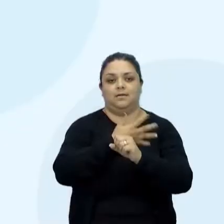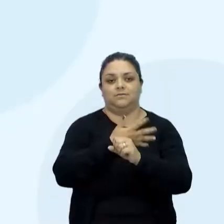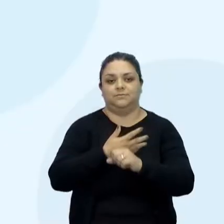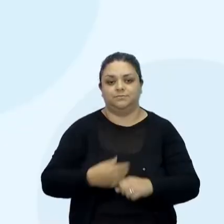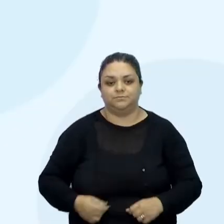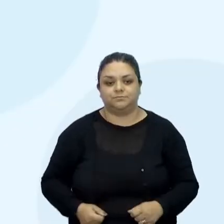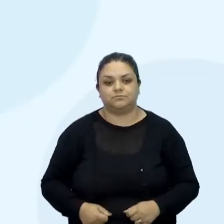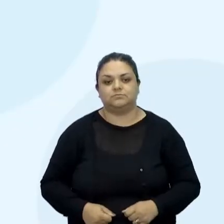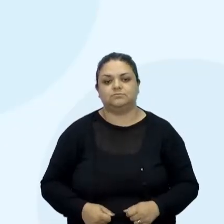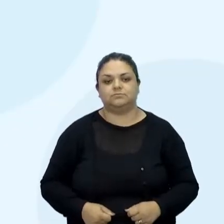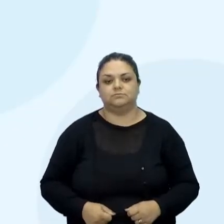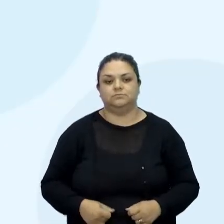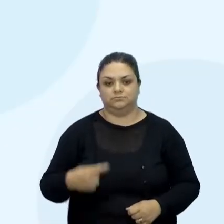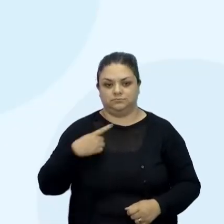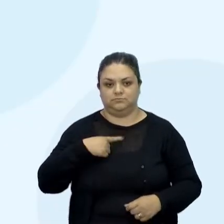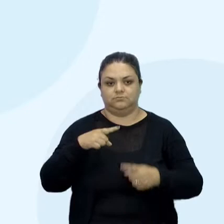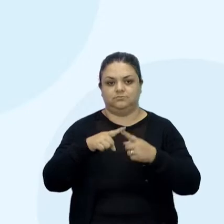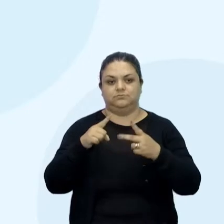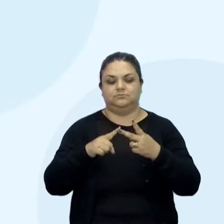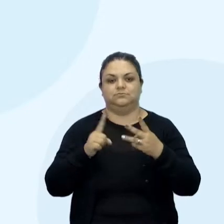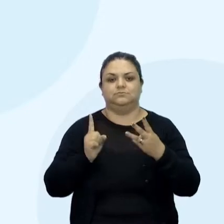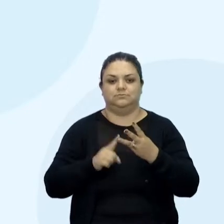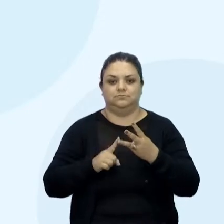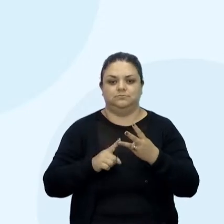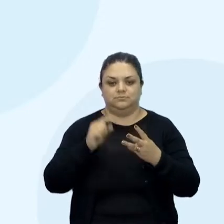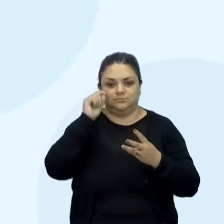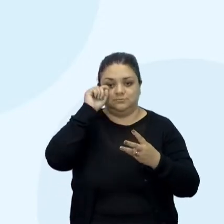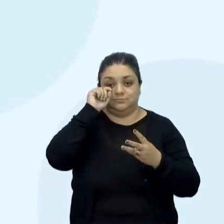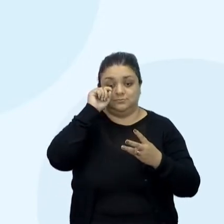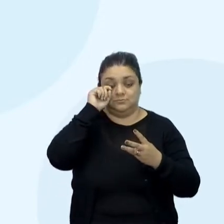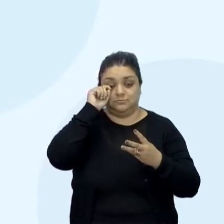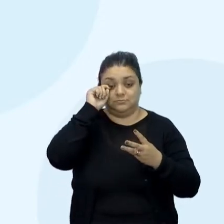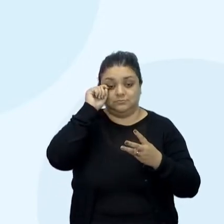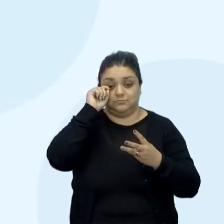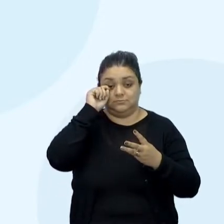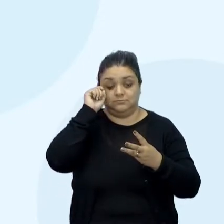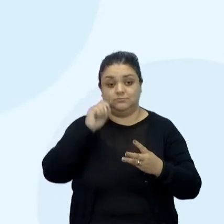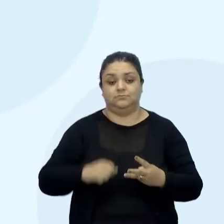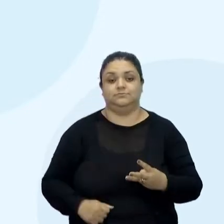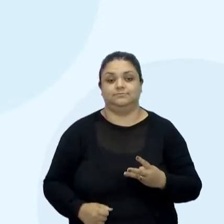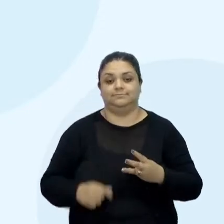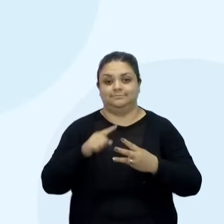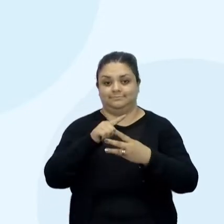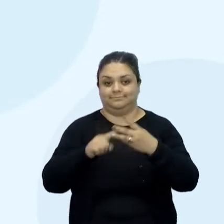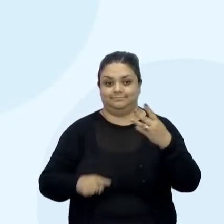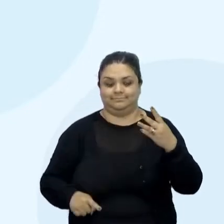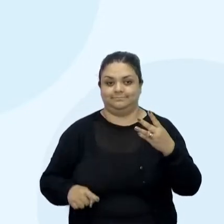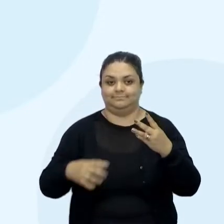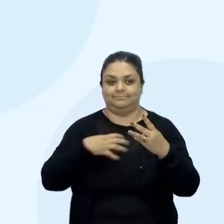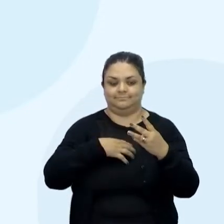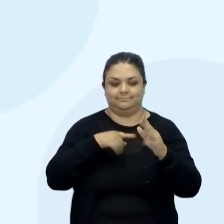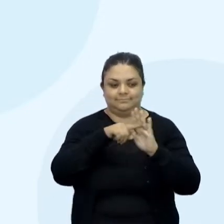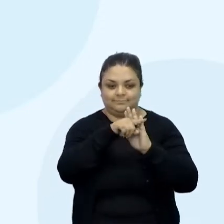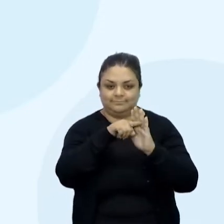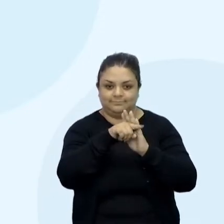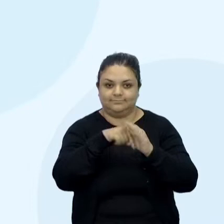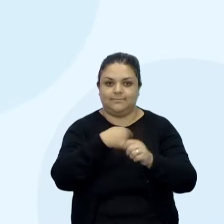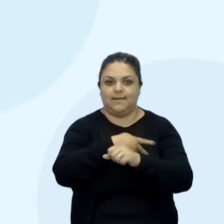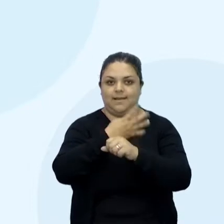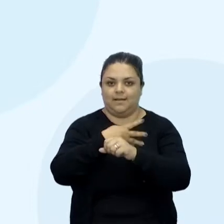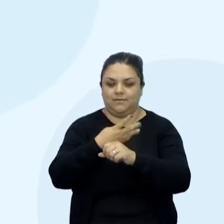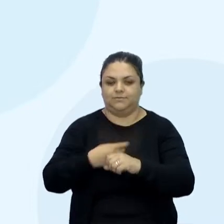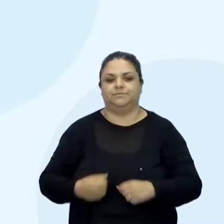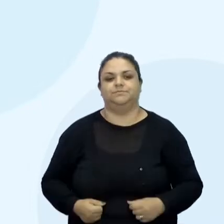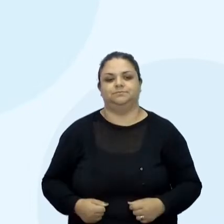vocês, as três, como é que a gente fala? As três formas de a gente analisar um ácido, os